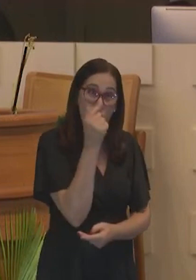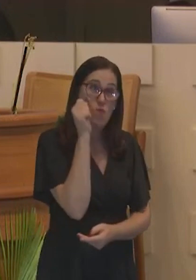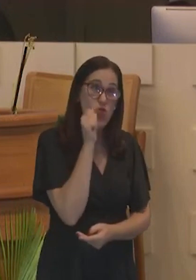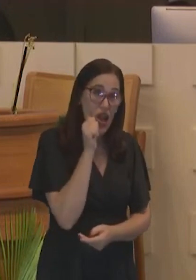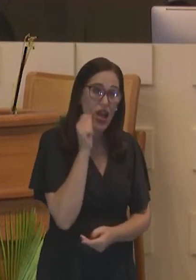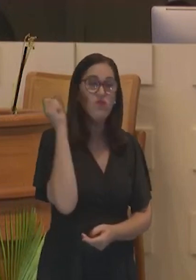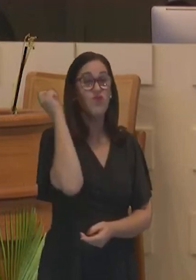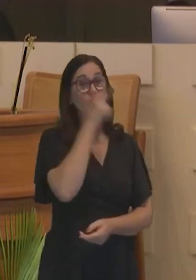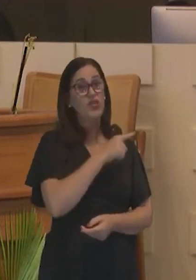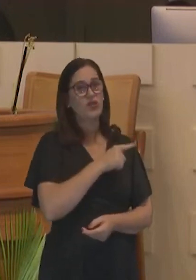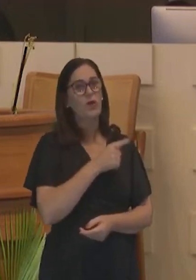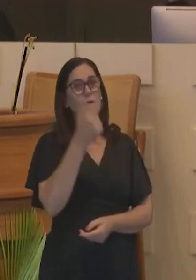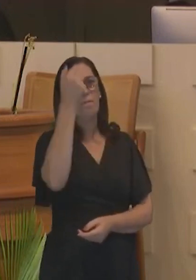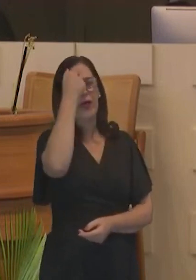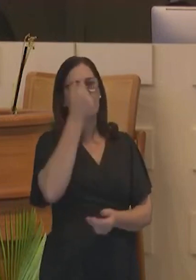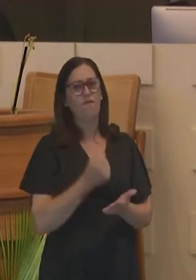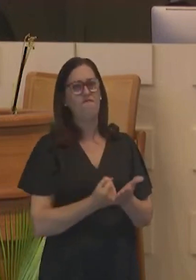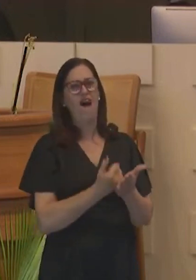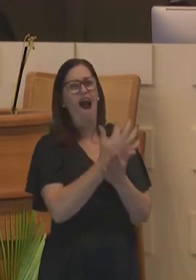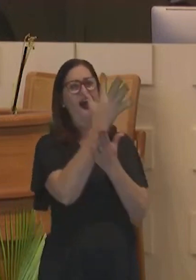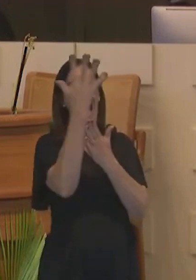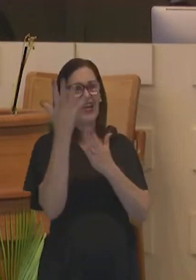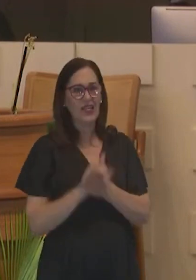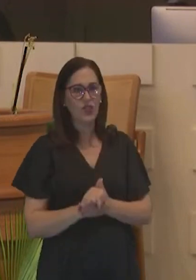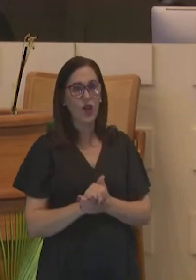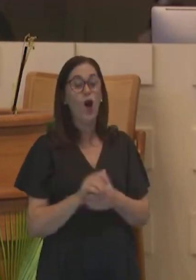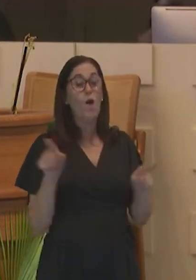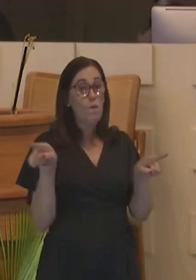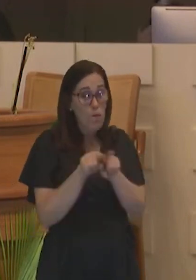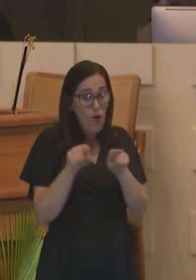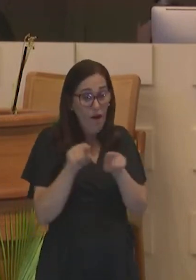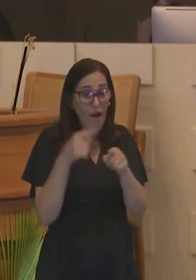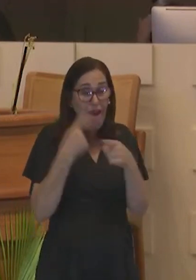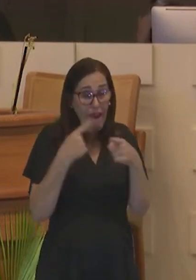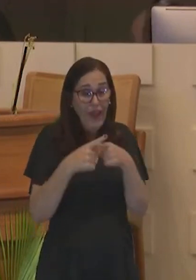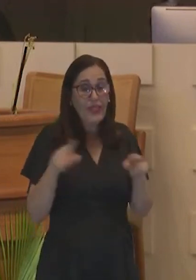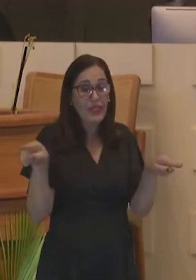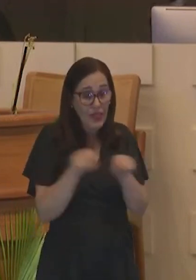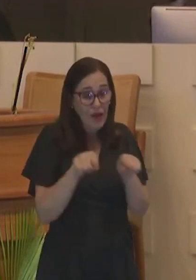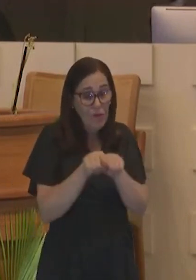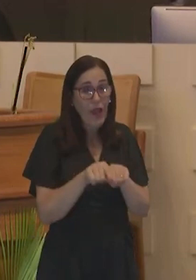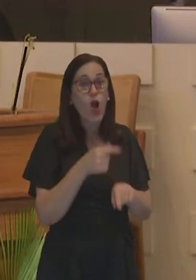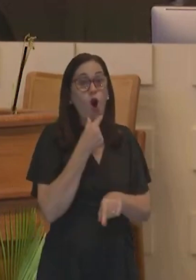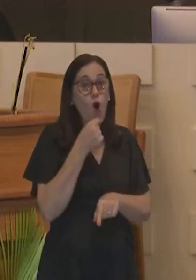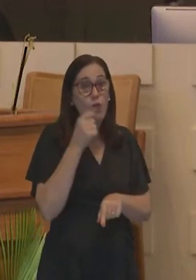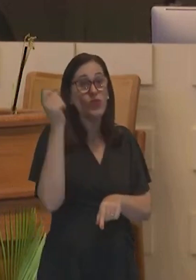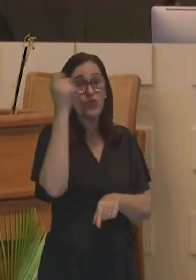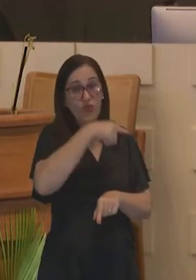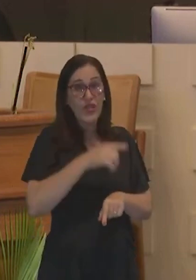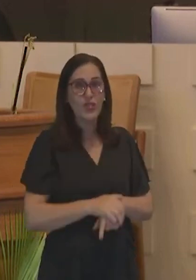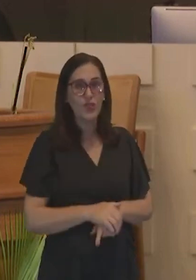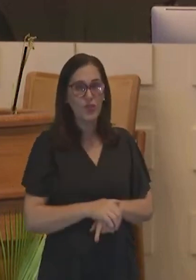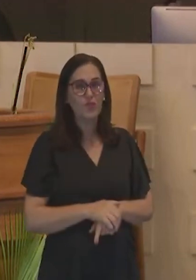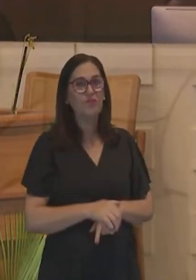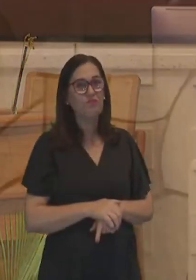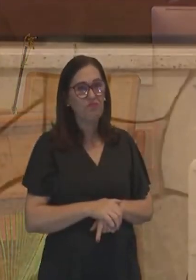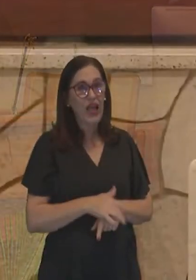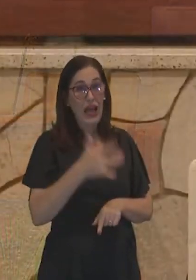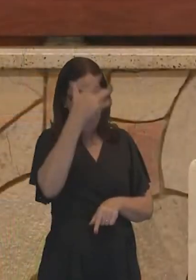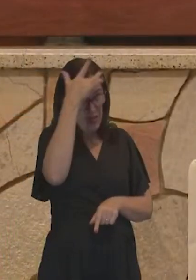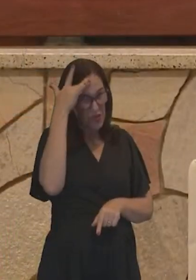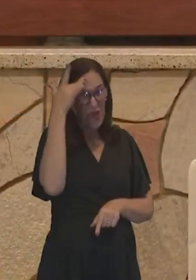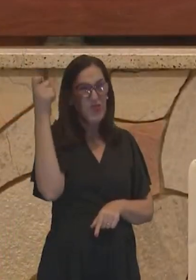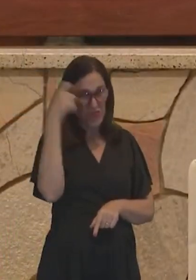é difícil, porque o homem também é difícil, não é só porque elas são difíceis não, viu? É porque o homem também é